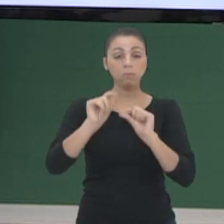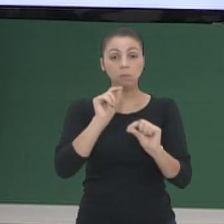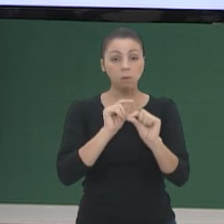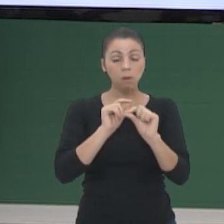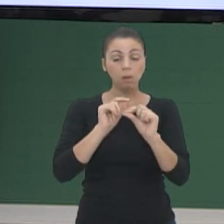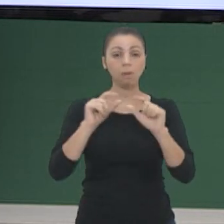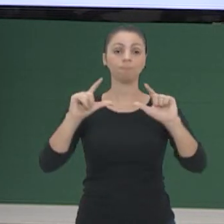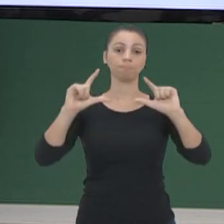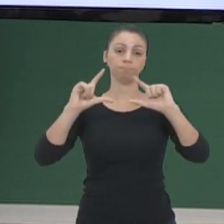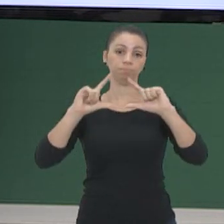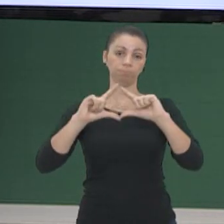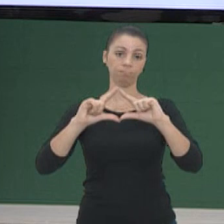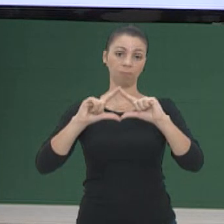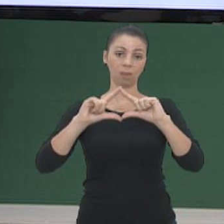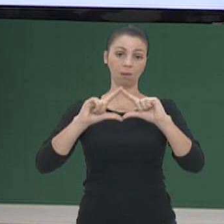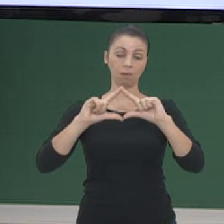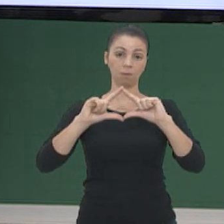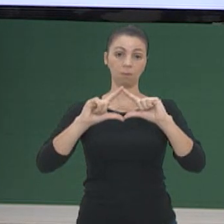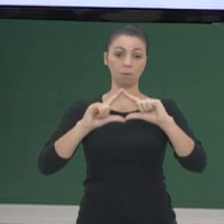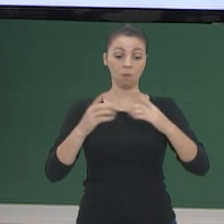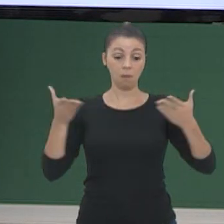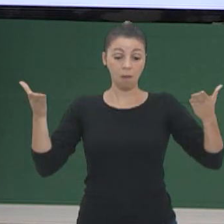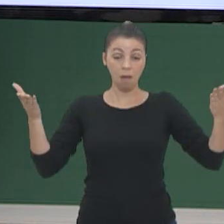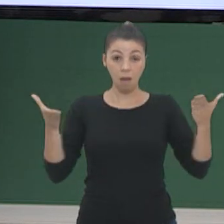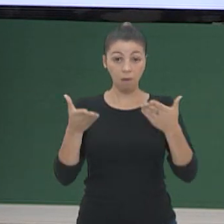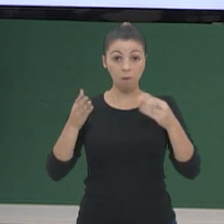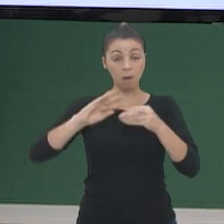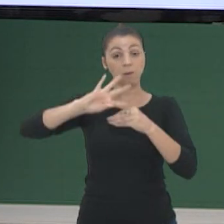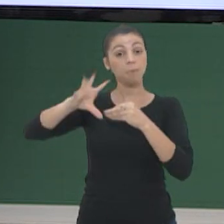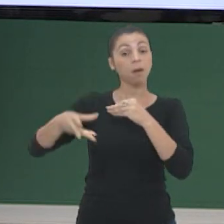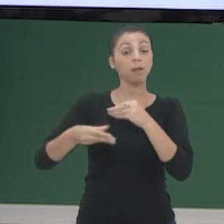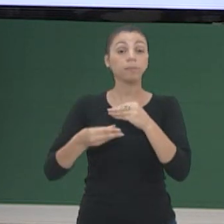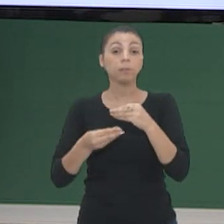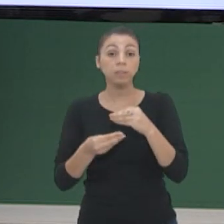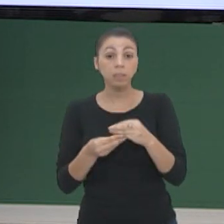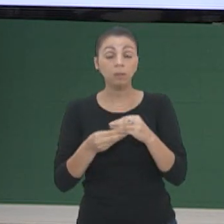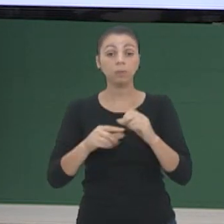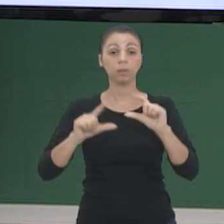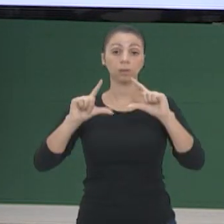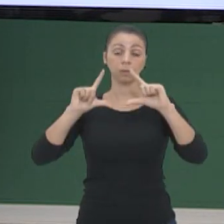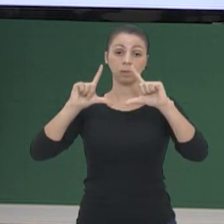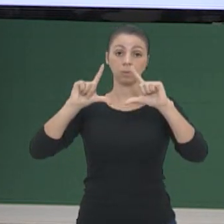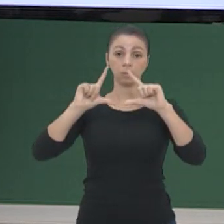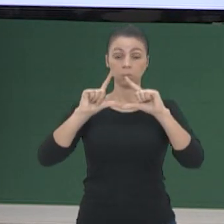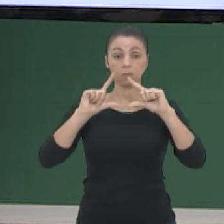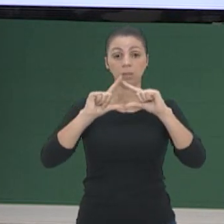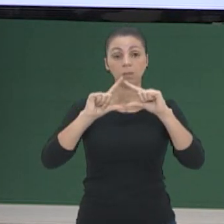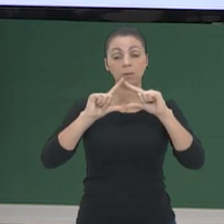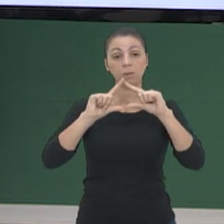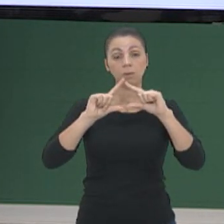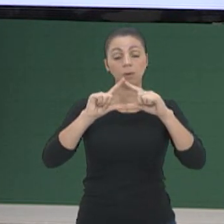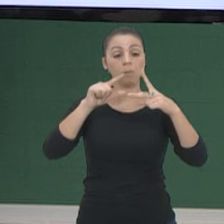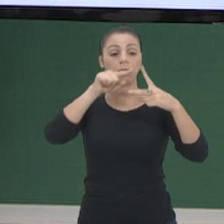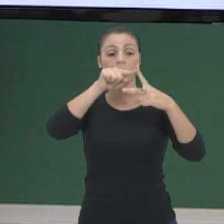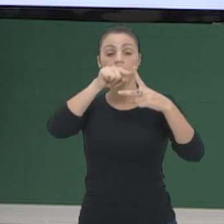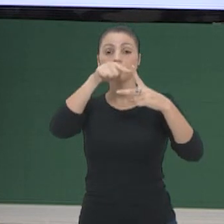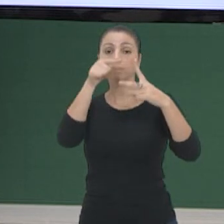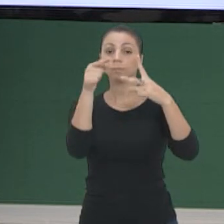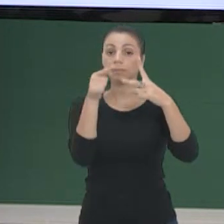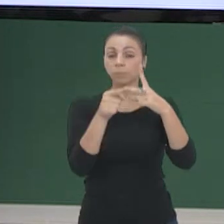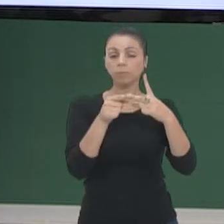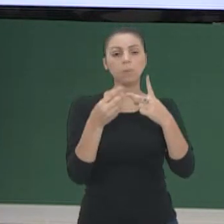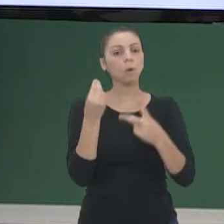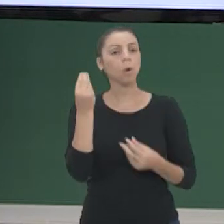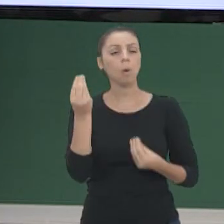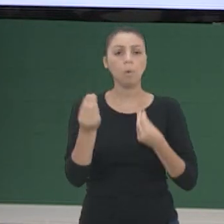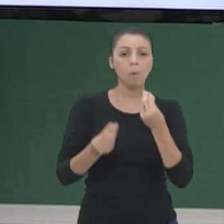em triângulos. E agora, nós vamos fazer uma revisão dos triângulos conforme a medida dos seus ângulos. Como é